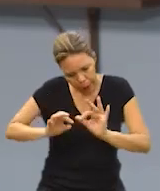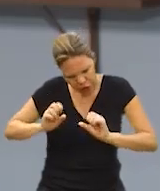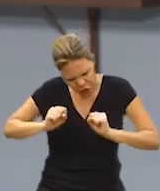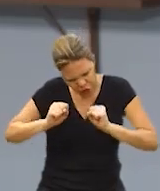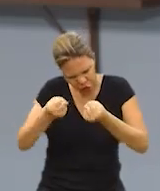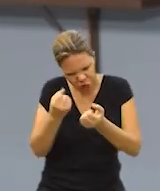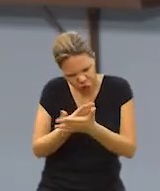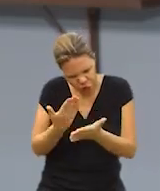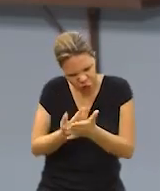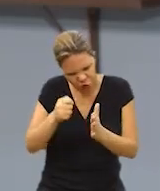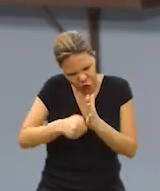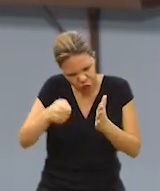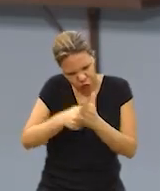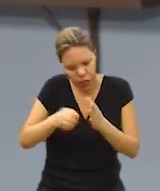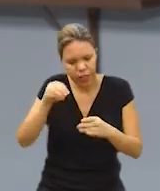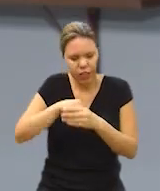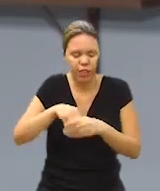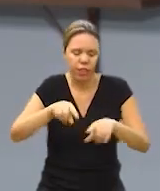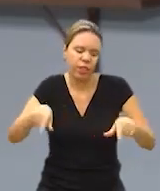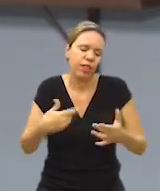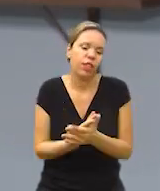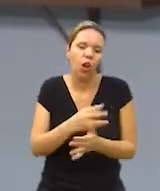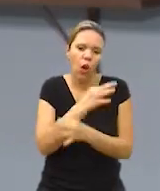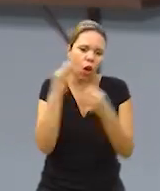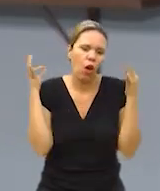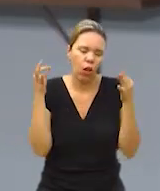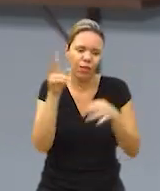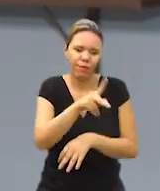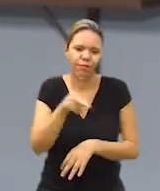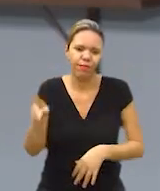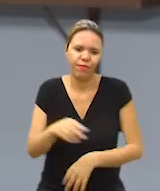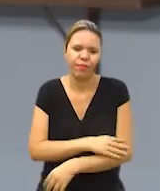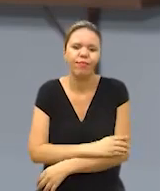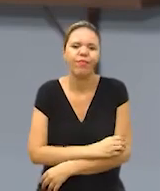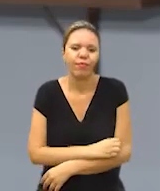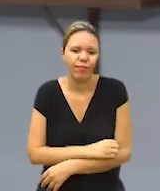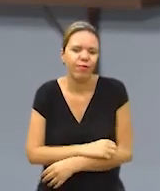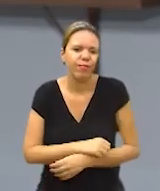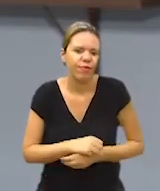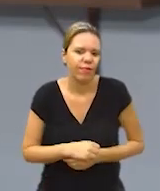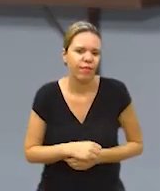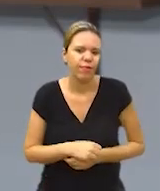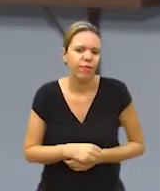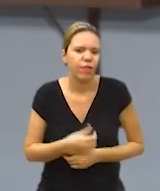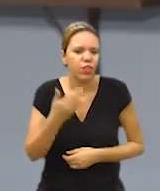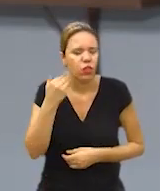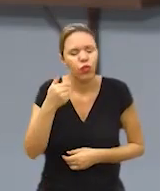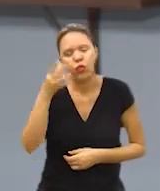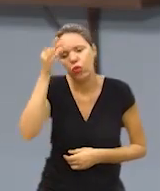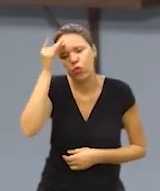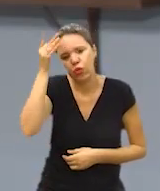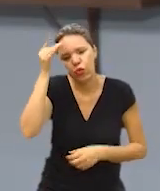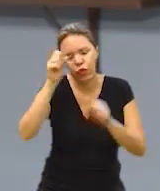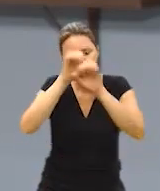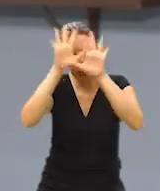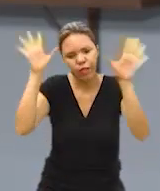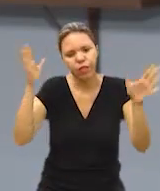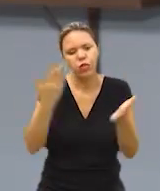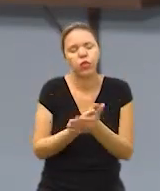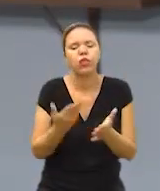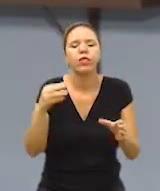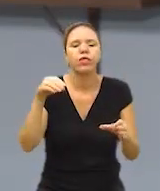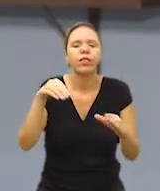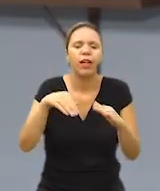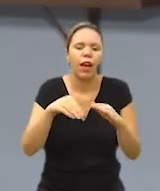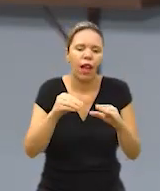foi a partir da sala de aula. Eu tive bons professores, aliás, excelentes professores, né, que tiravam todas as dúvidas, estudava em